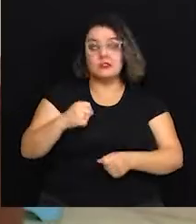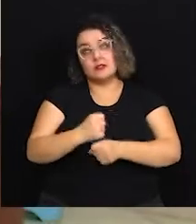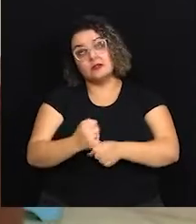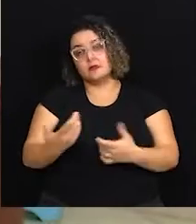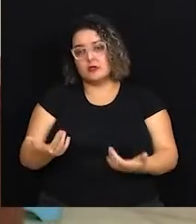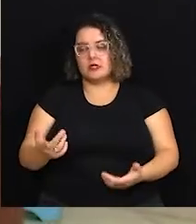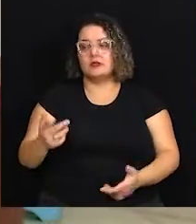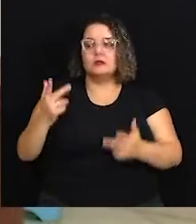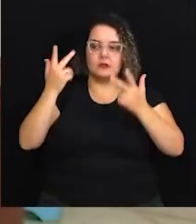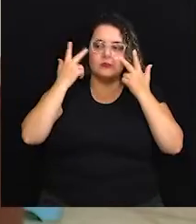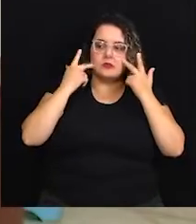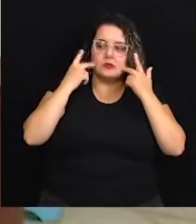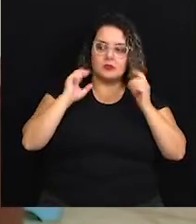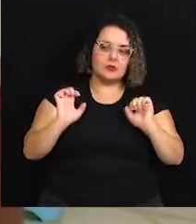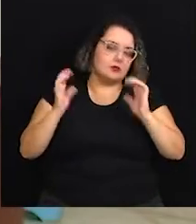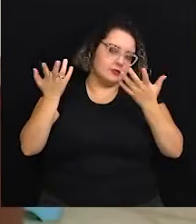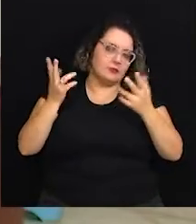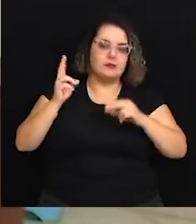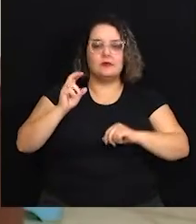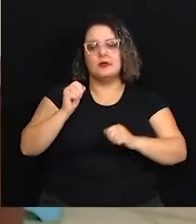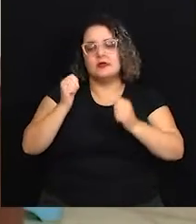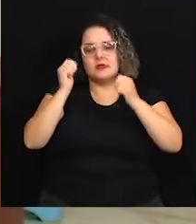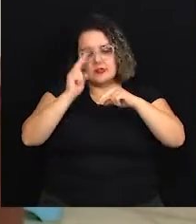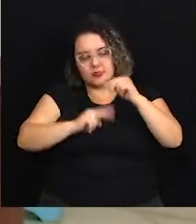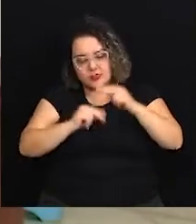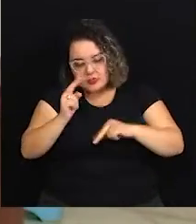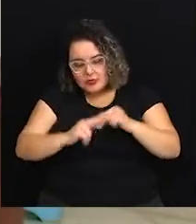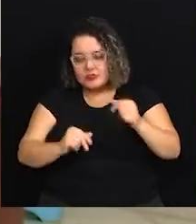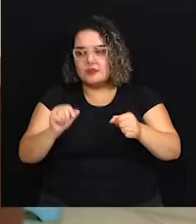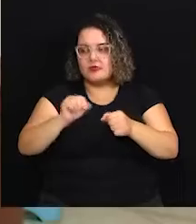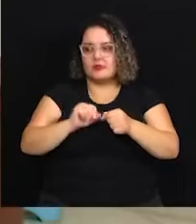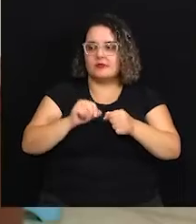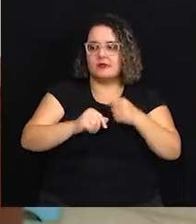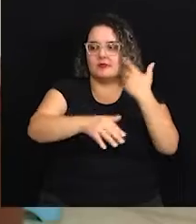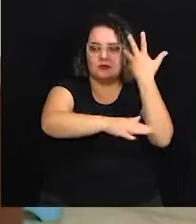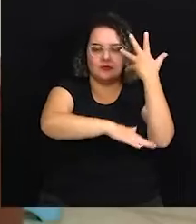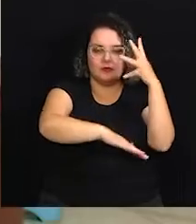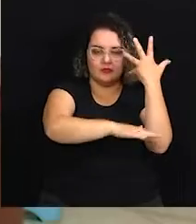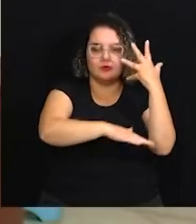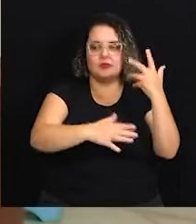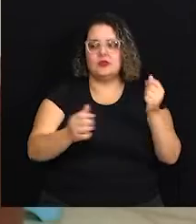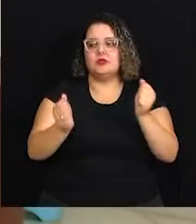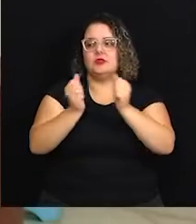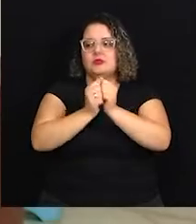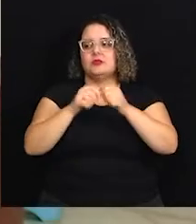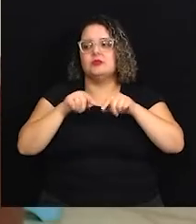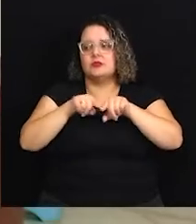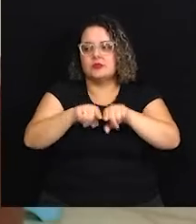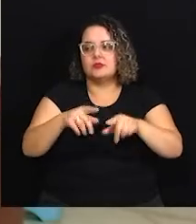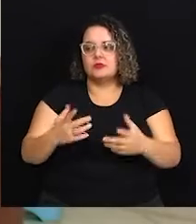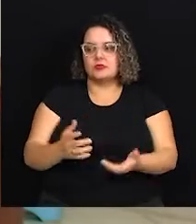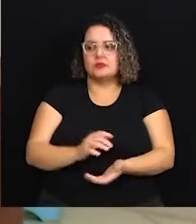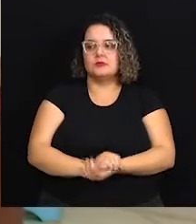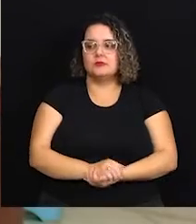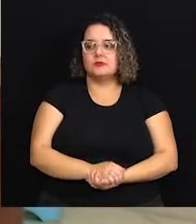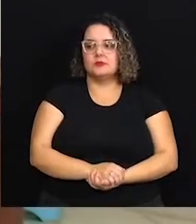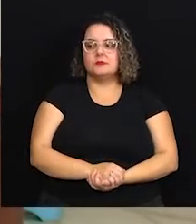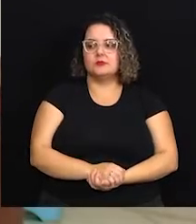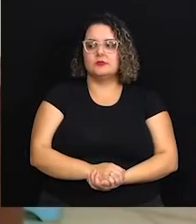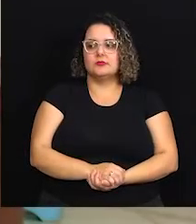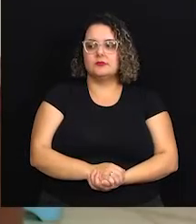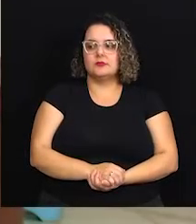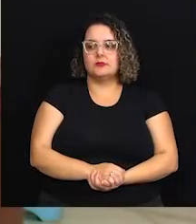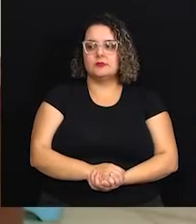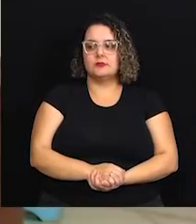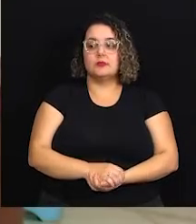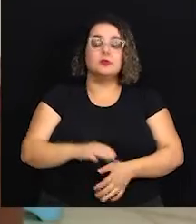mas a gente normalmente tem festas juninas, que a gente faz aqui na praça, junto com parceria com o centro ali.